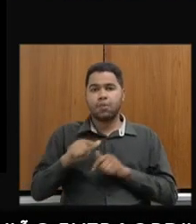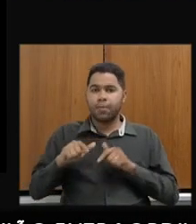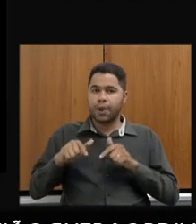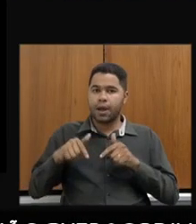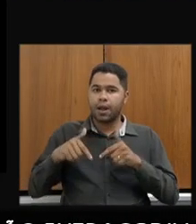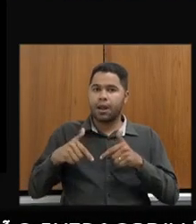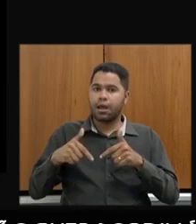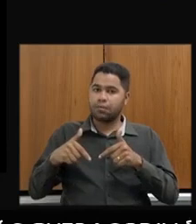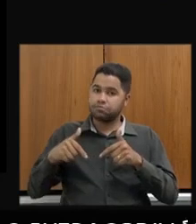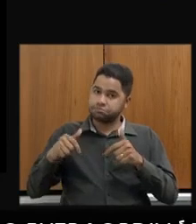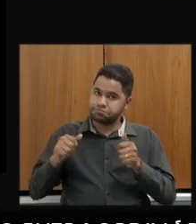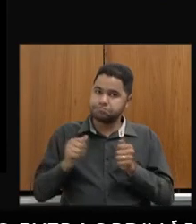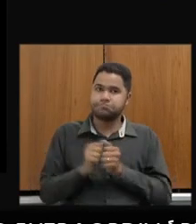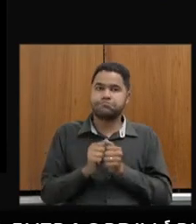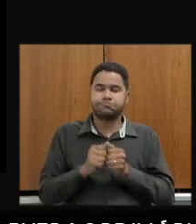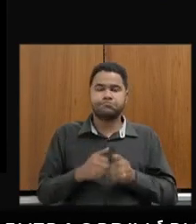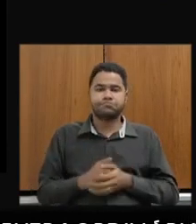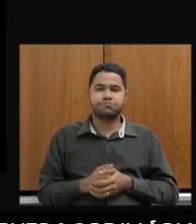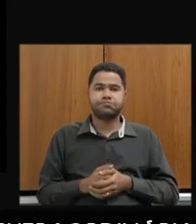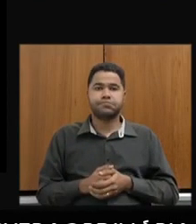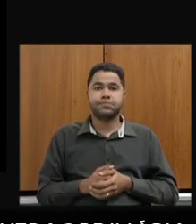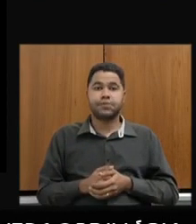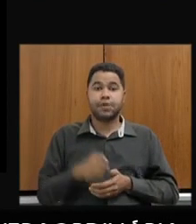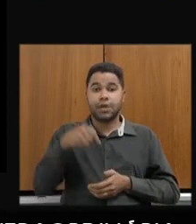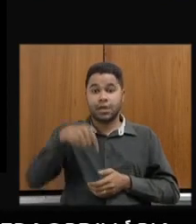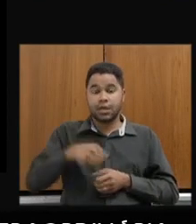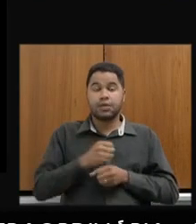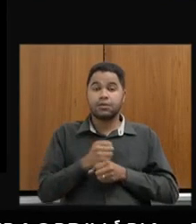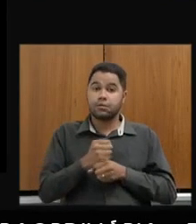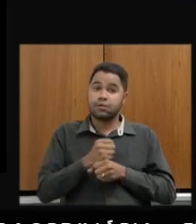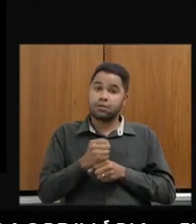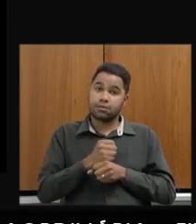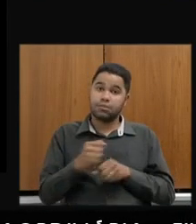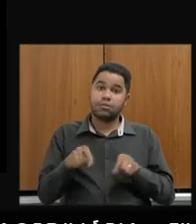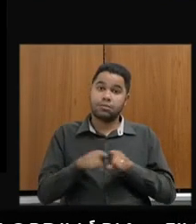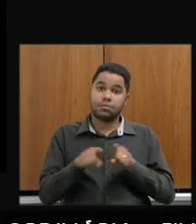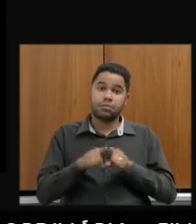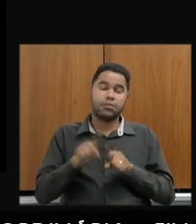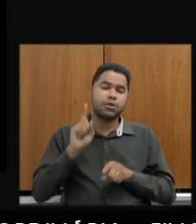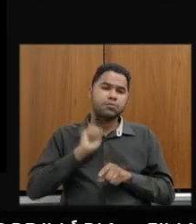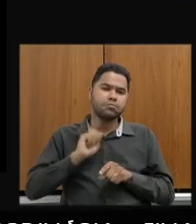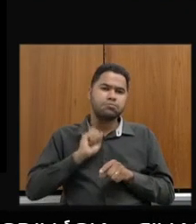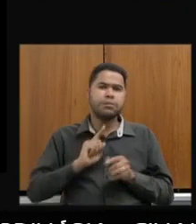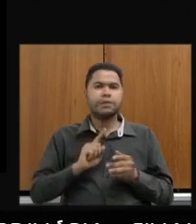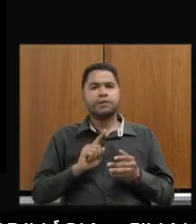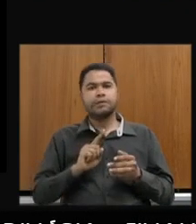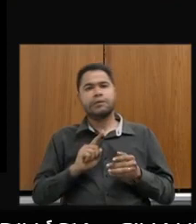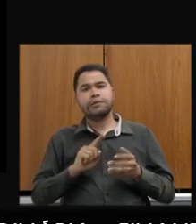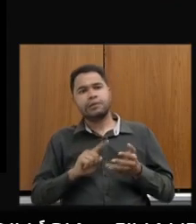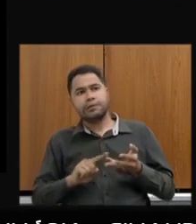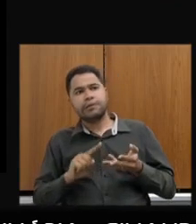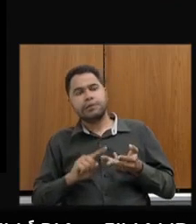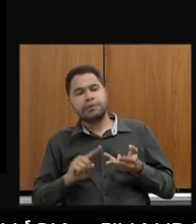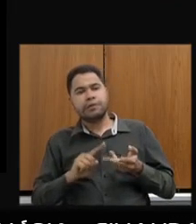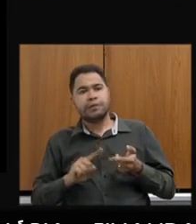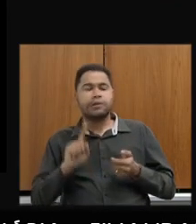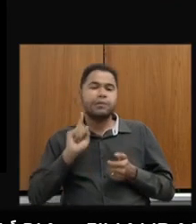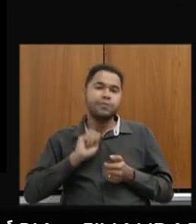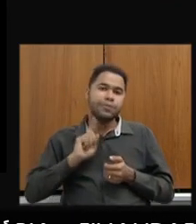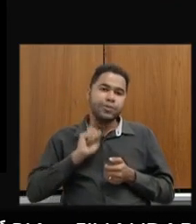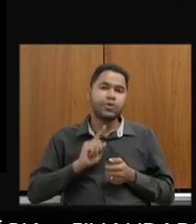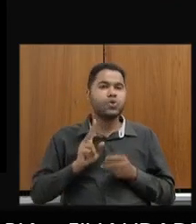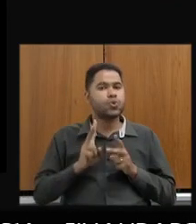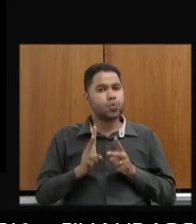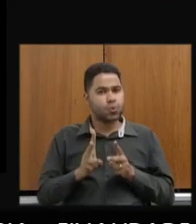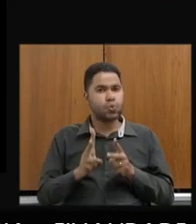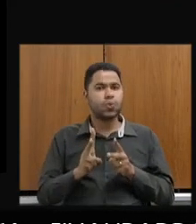forma integrada então é em e esse ano bem provavelmente minas né com todos os percalços que aconteceram menos ainda deve